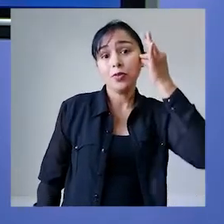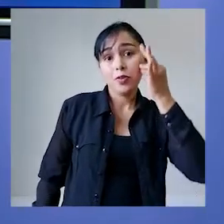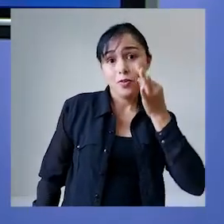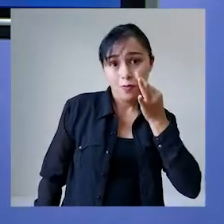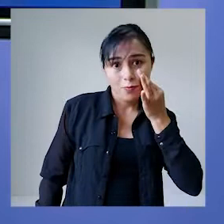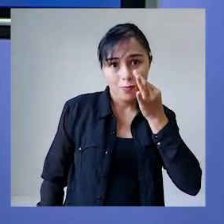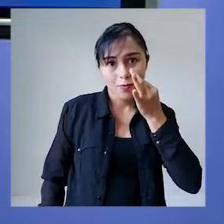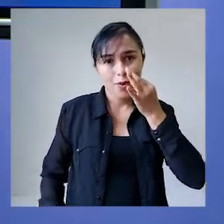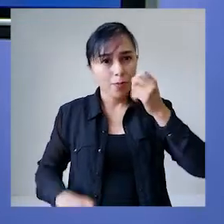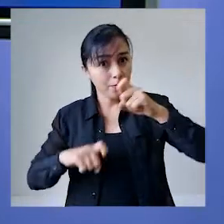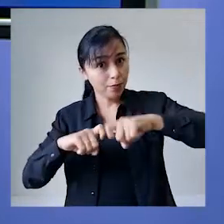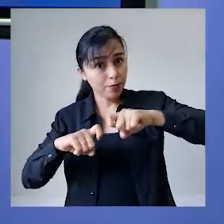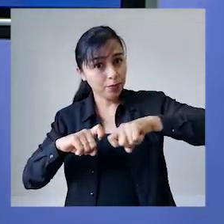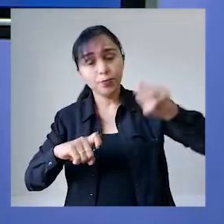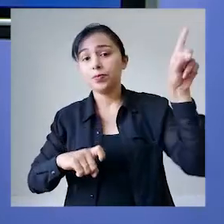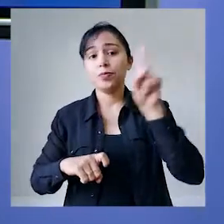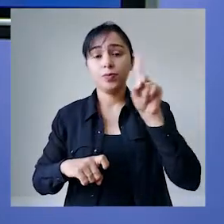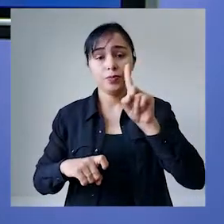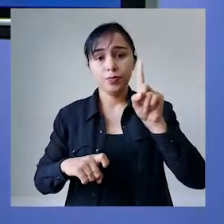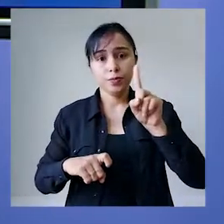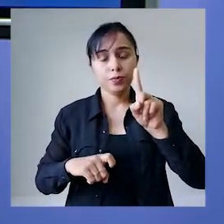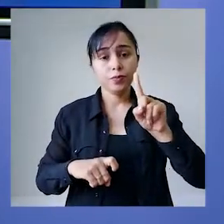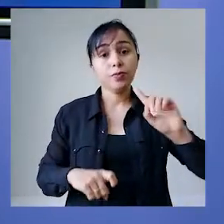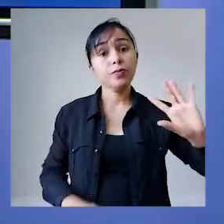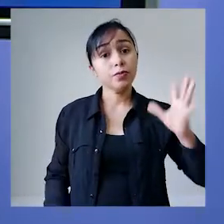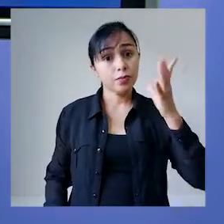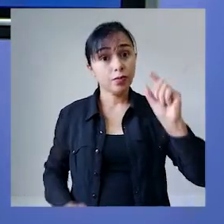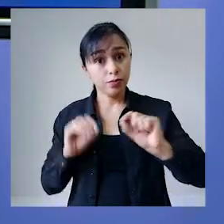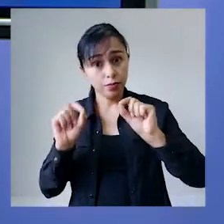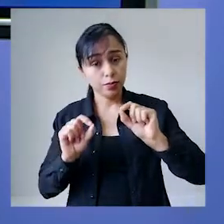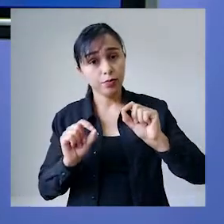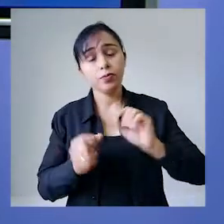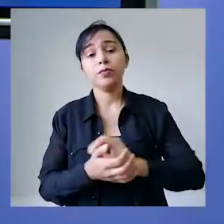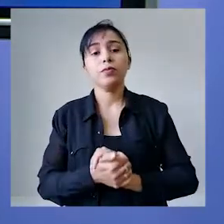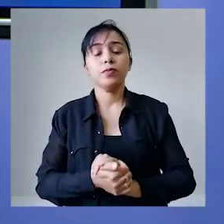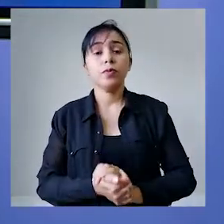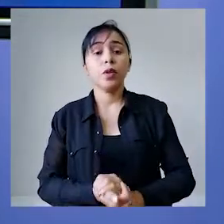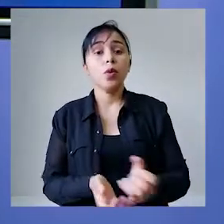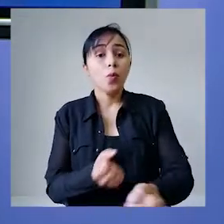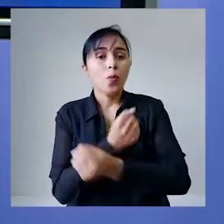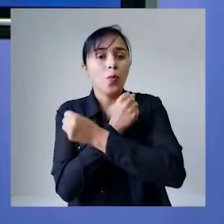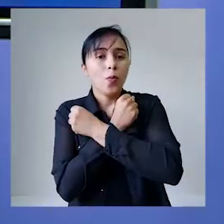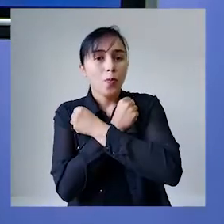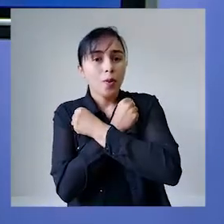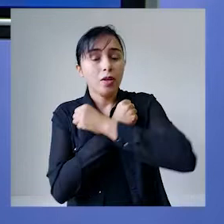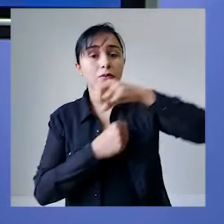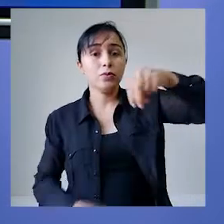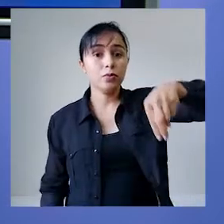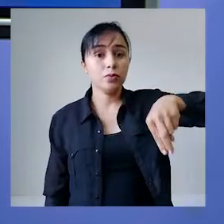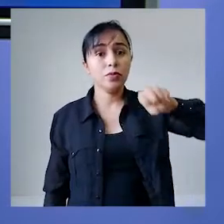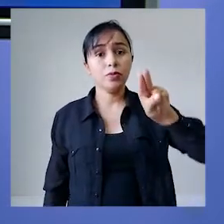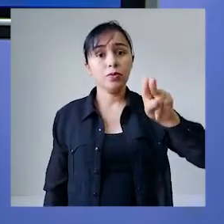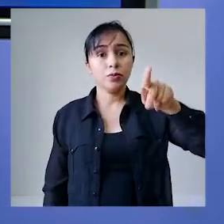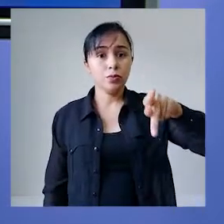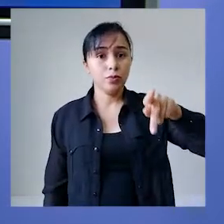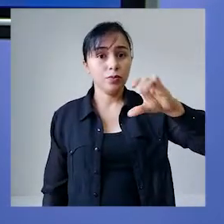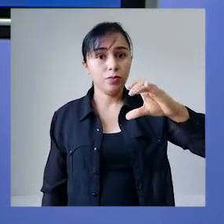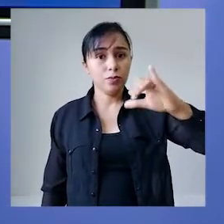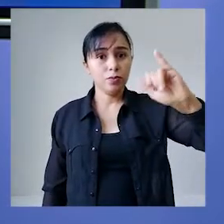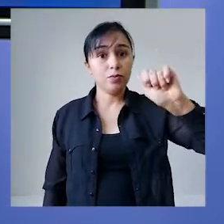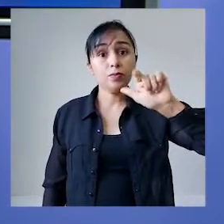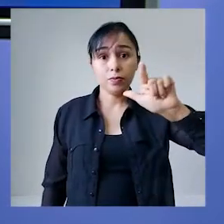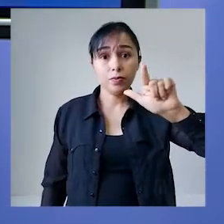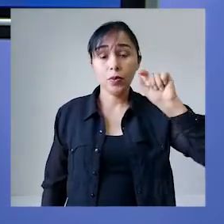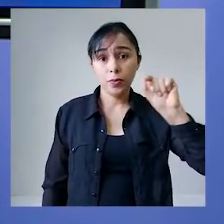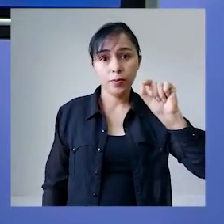órgão copulador na fêmea, não tem uma fecundação interna. Porém, esses animais realizam o que chamamos de abraço nupcial.